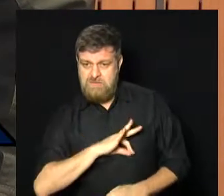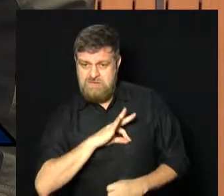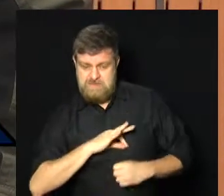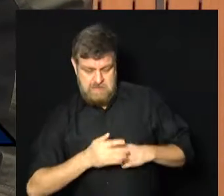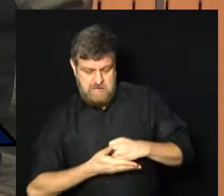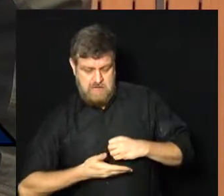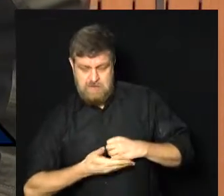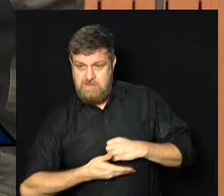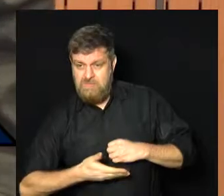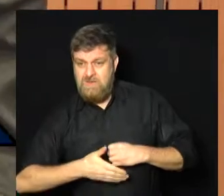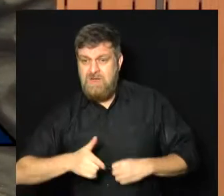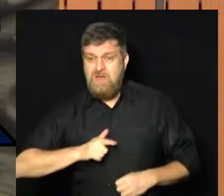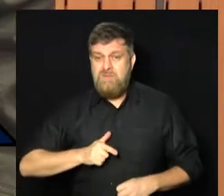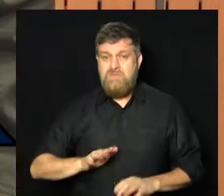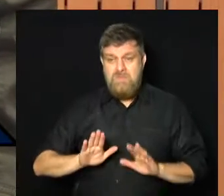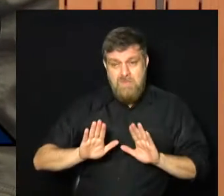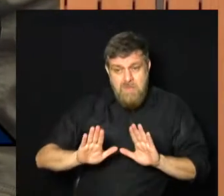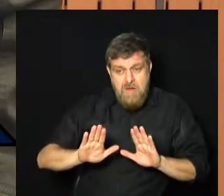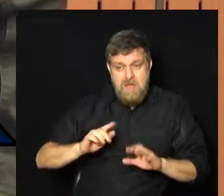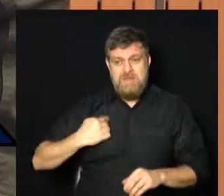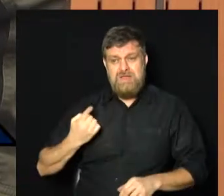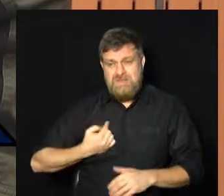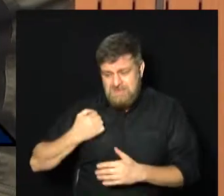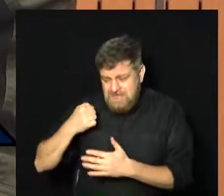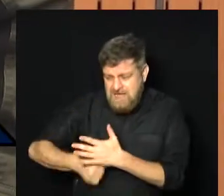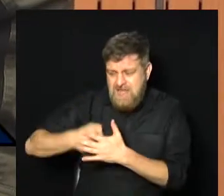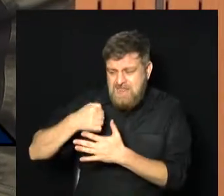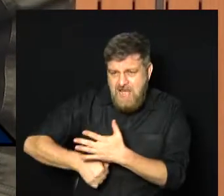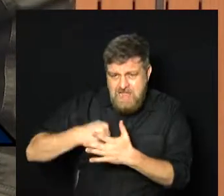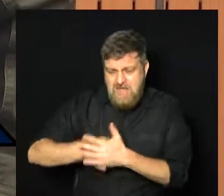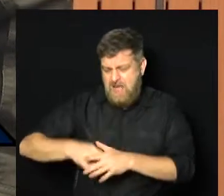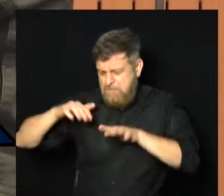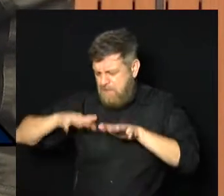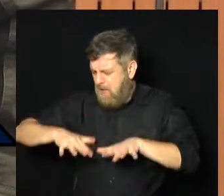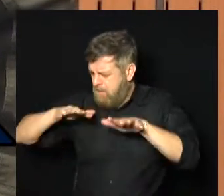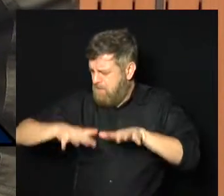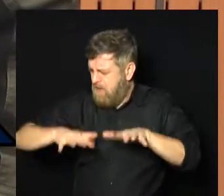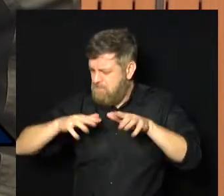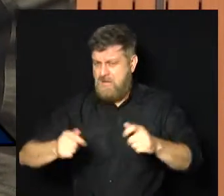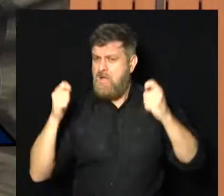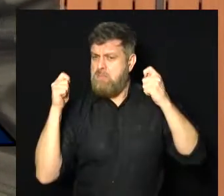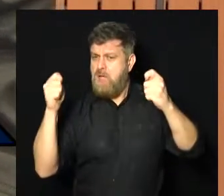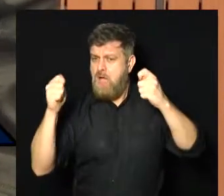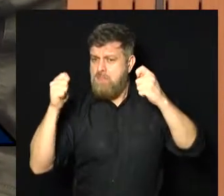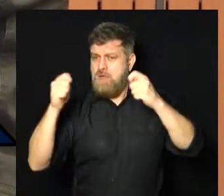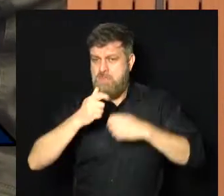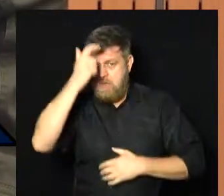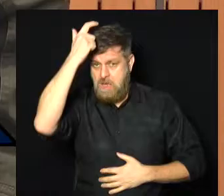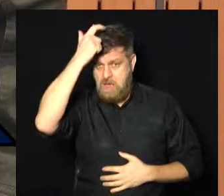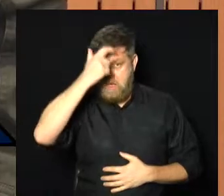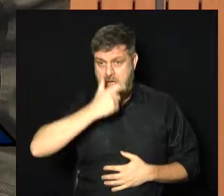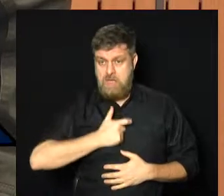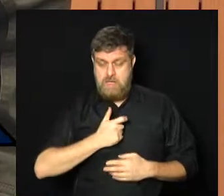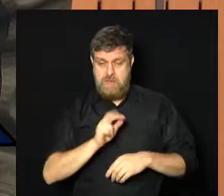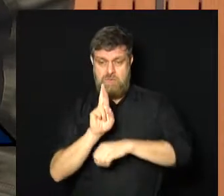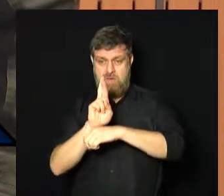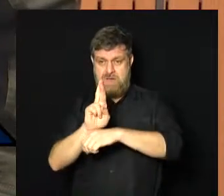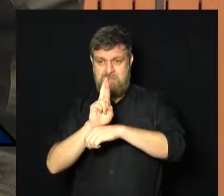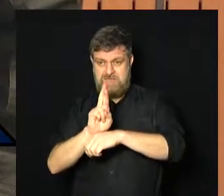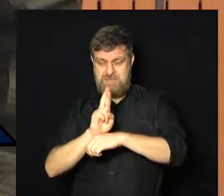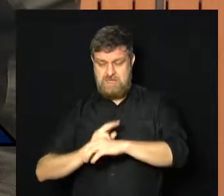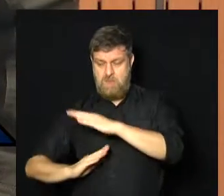essa mobilização, nós fizemos aqui a intermediação a partir da Câmara. O governo